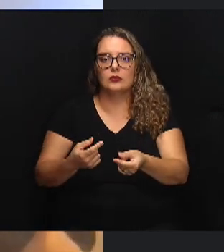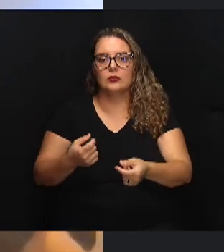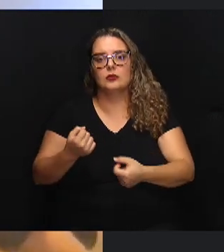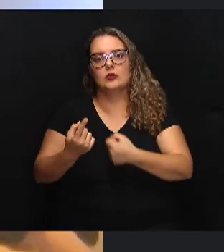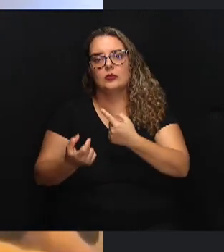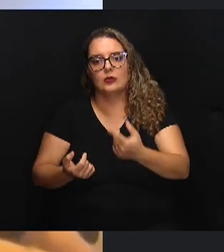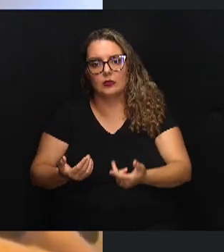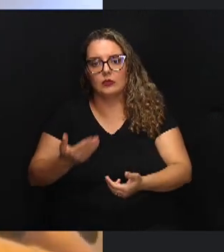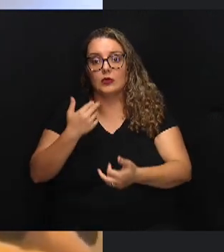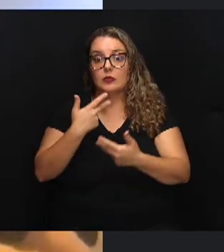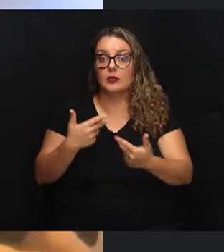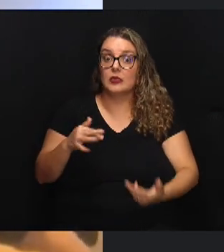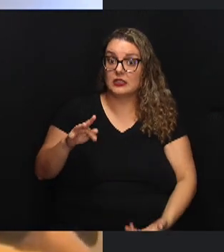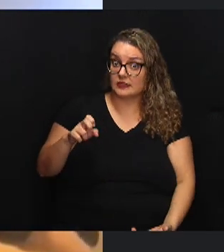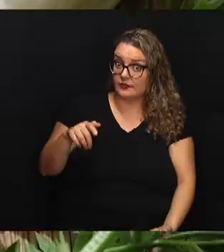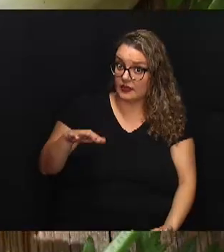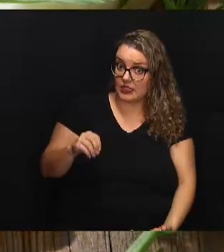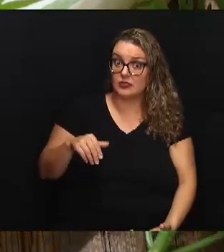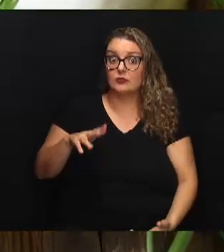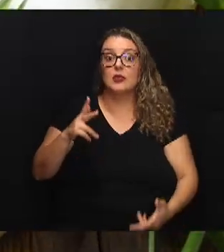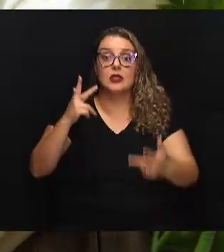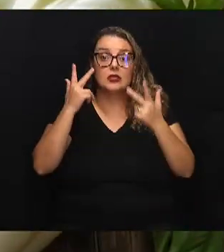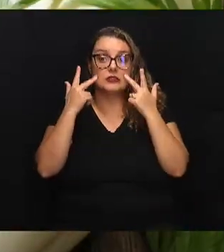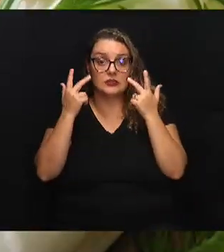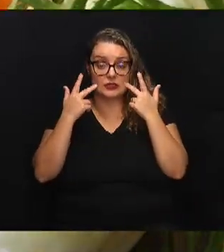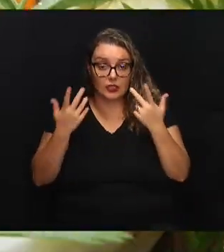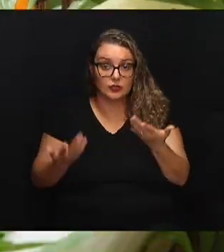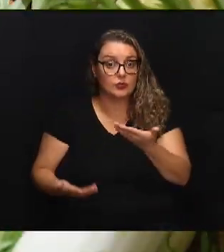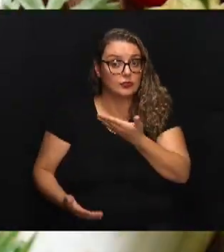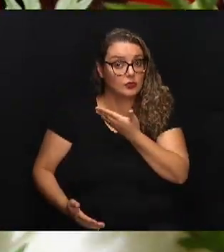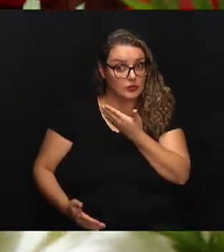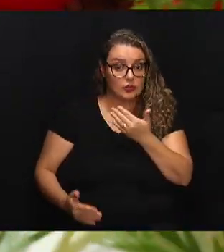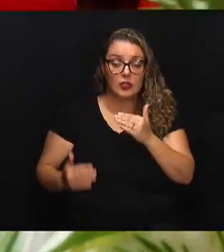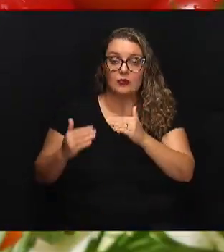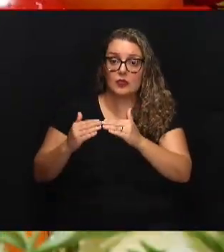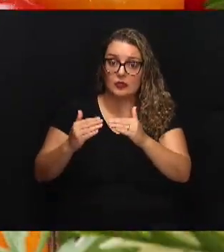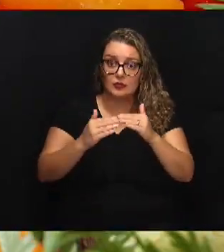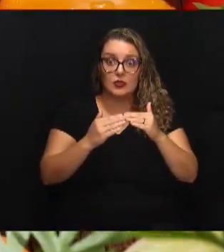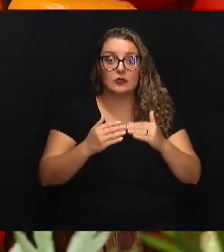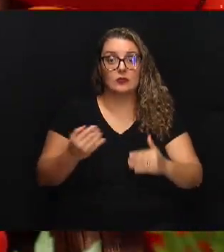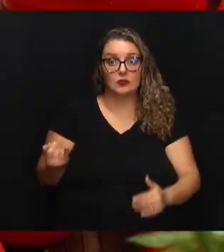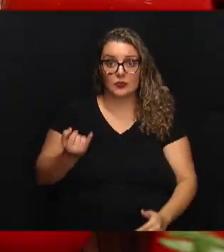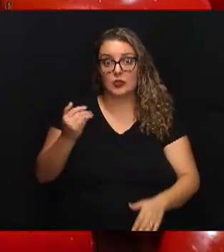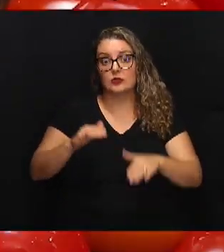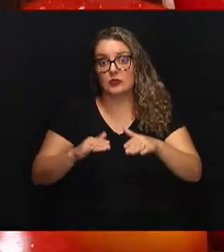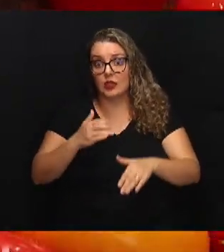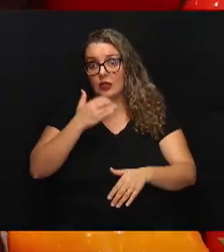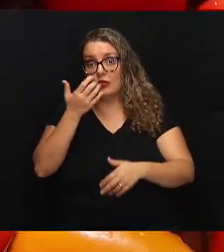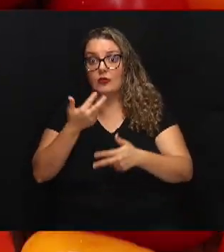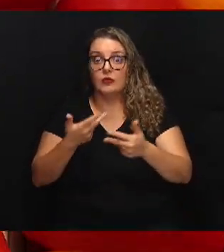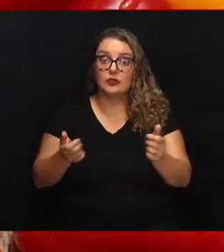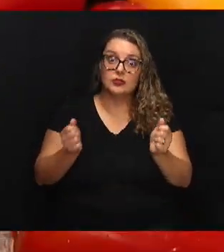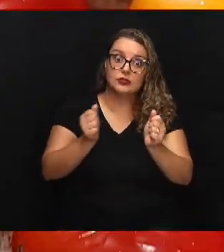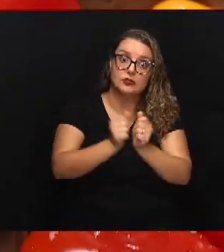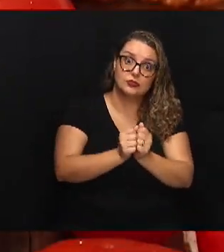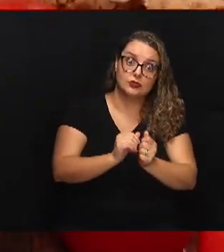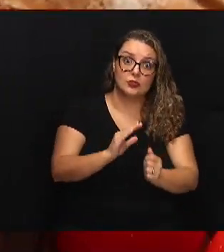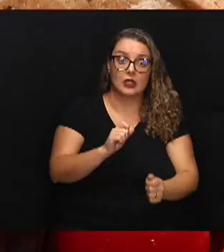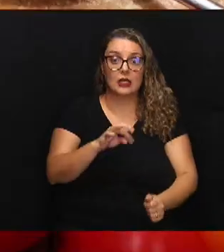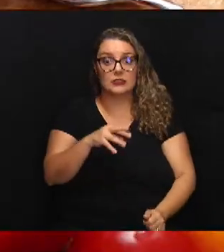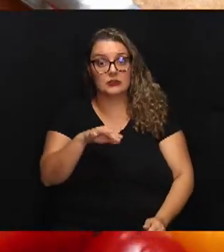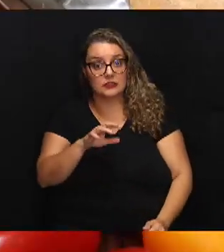mais fresco, algum alimento mais natural, fazendo combinações, né, interessantes, às vezes frutas combinadas com